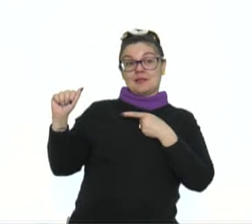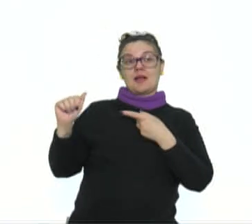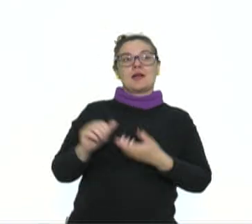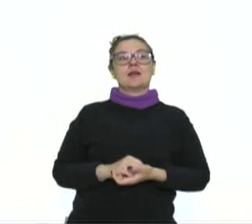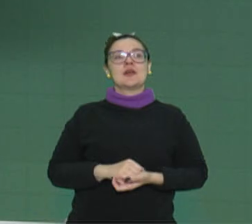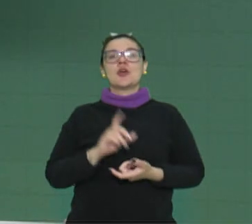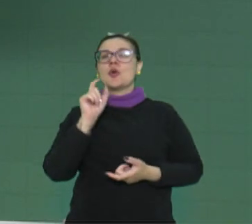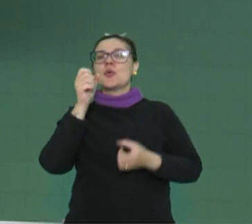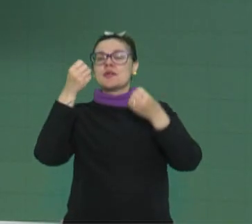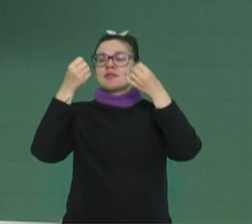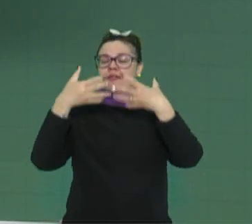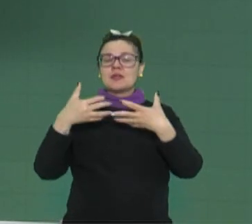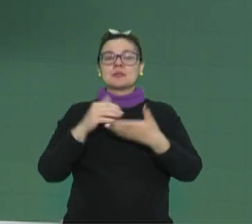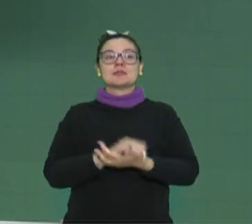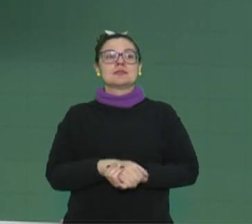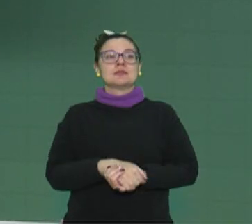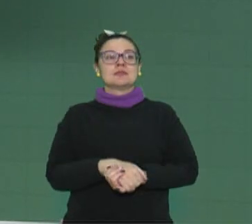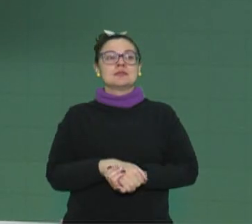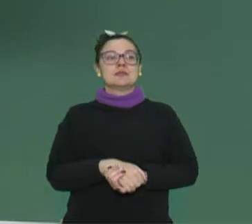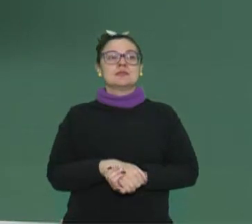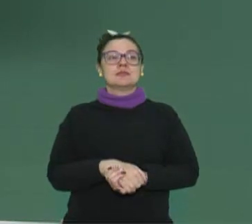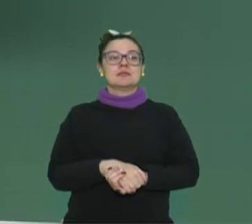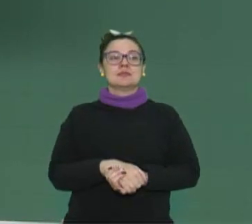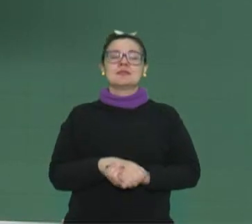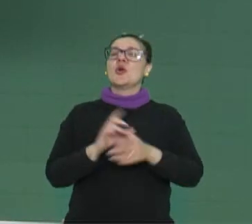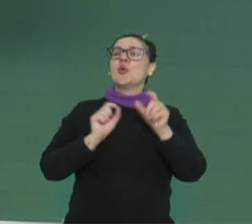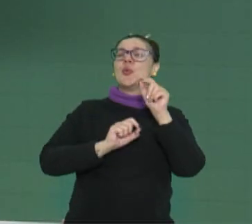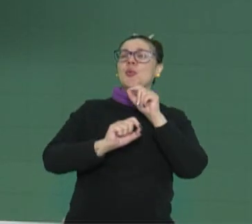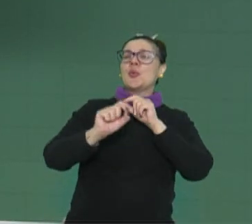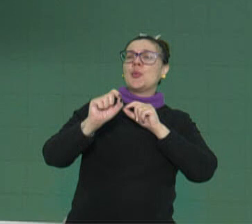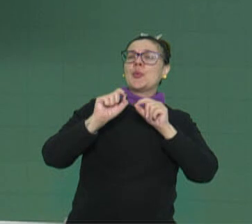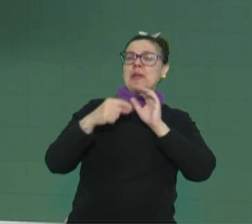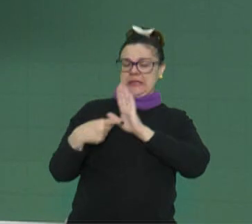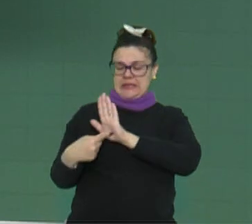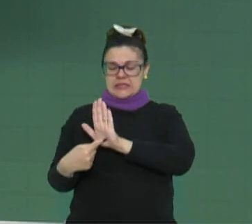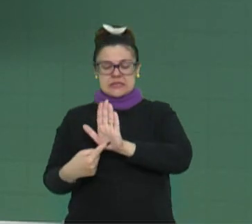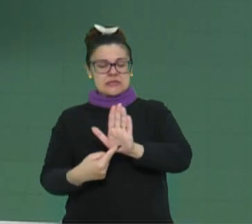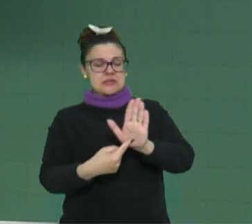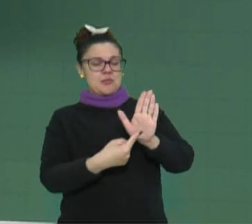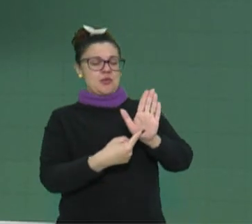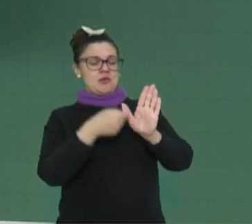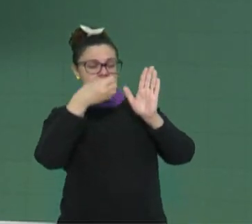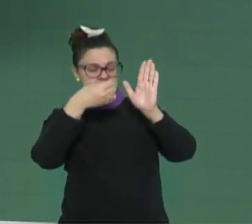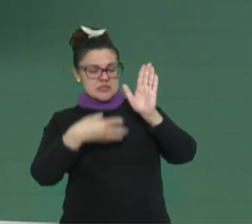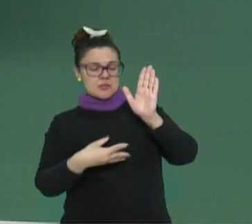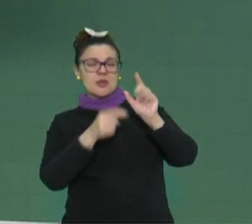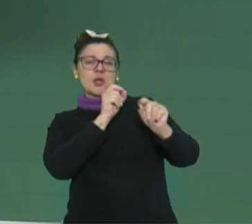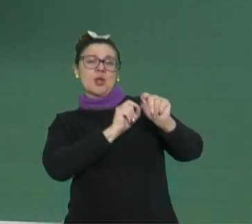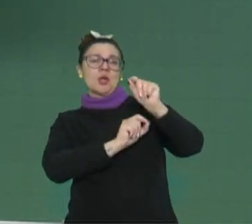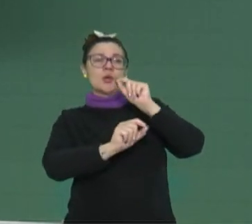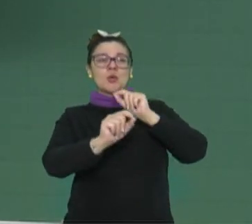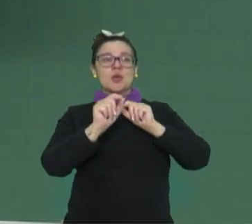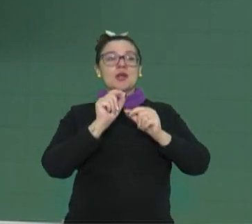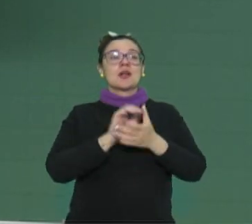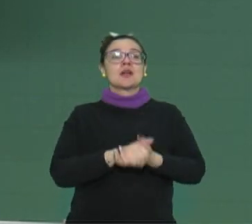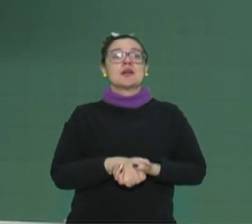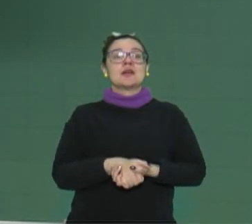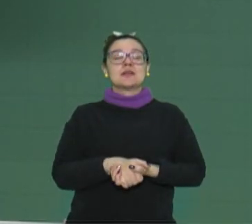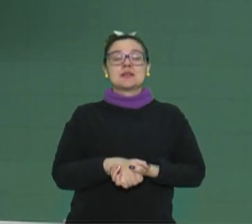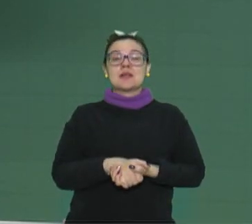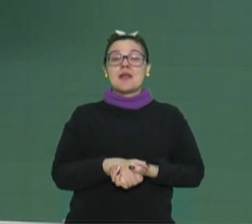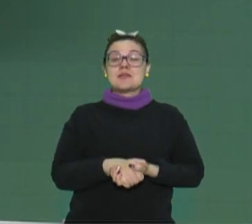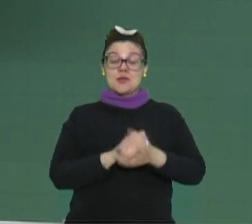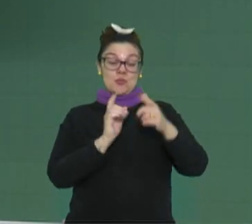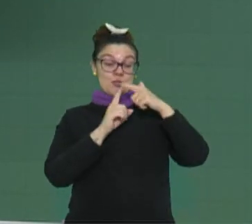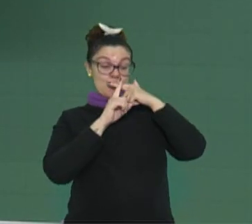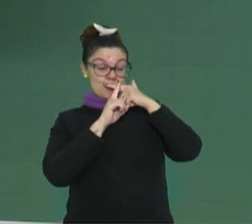O que ela vai dizer? Então vamos às questões. O que essa moral kantiana vai prescrever e que essa